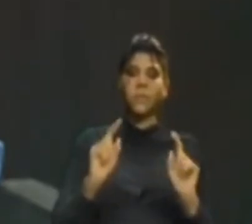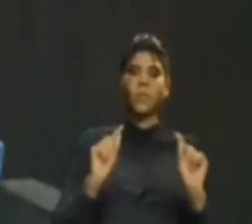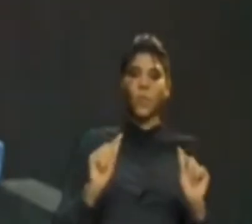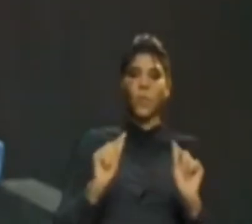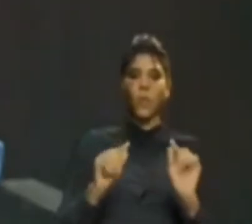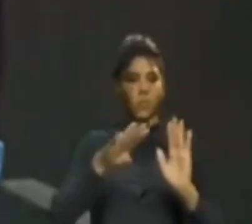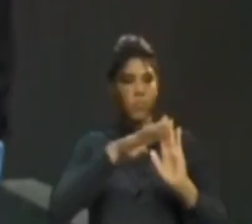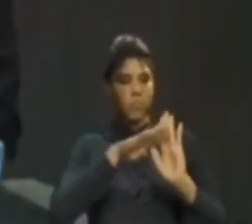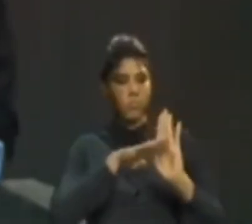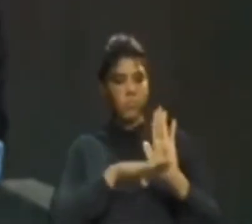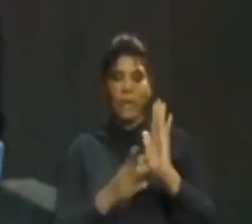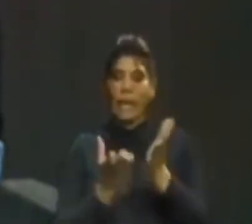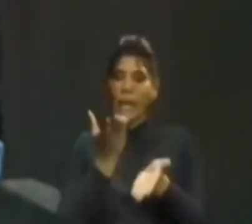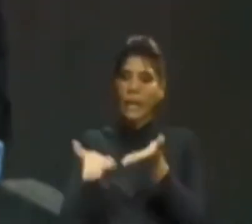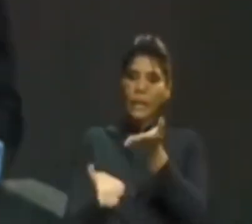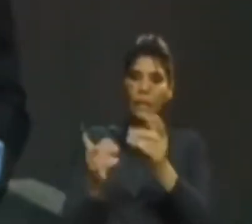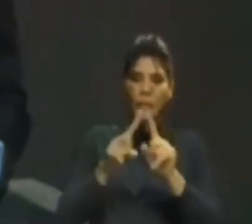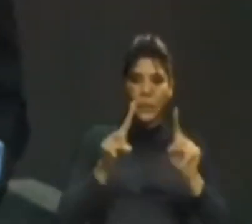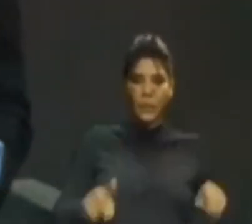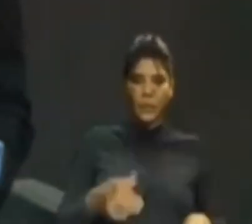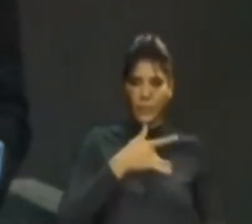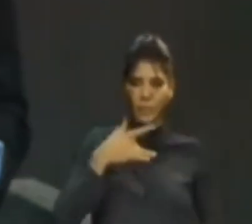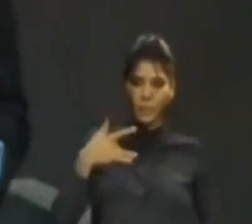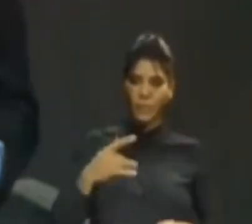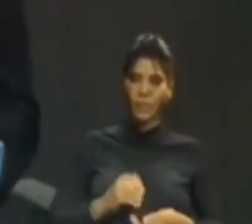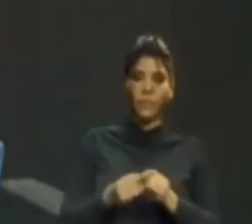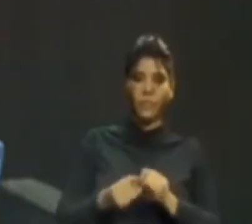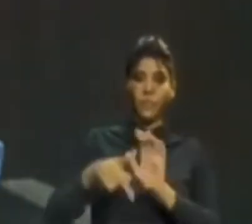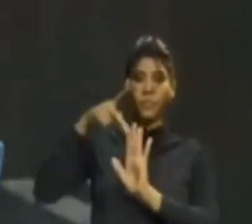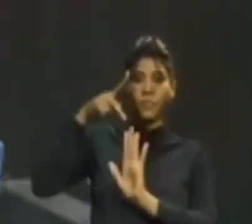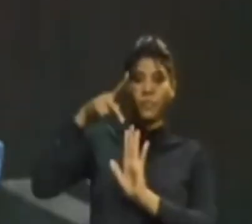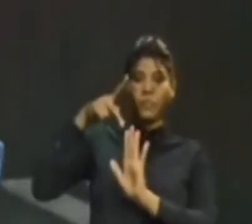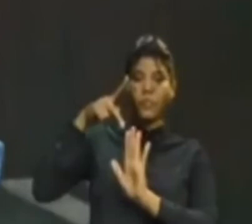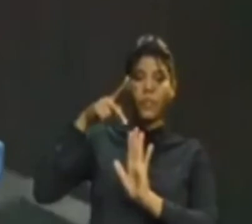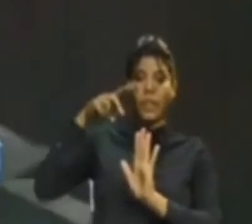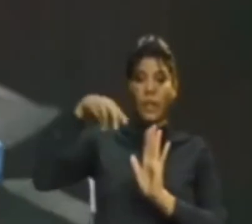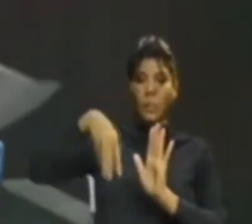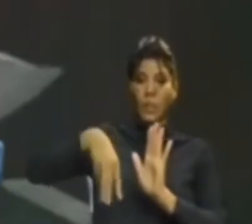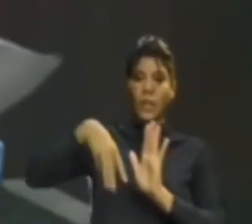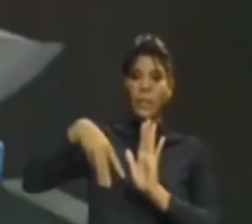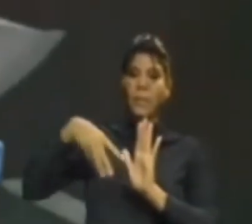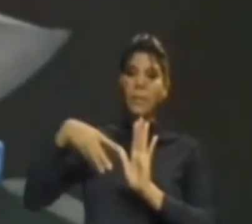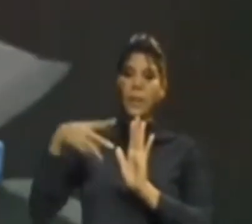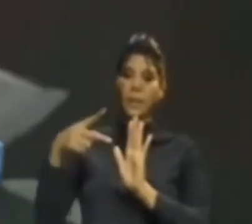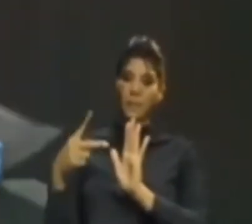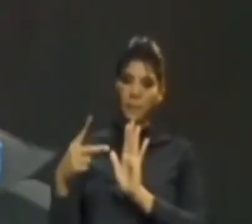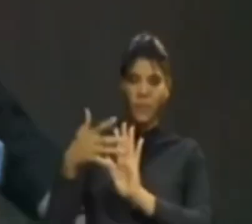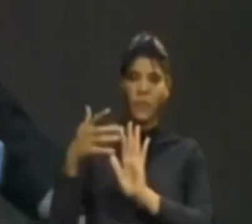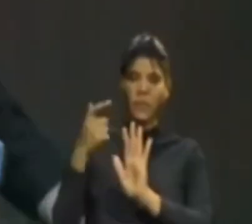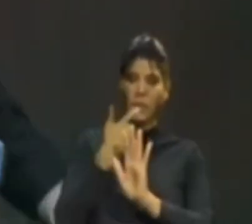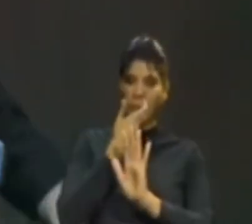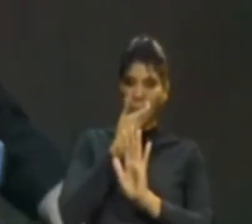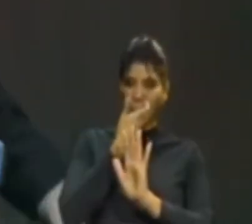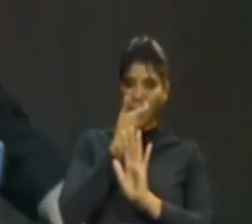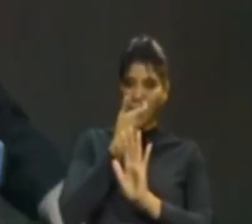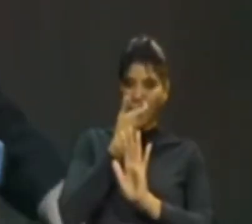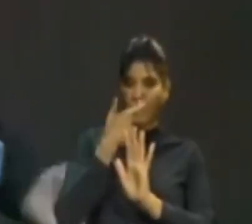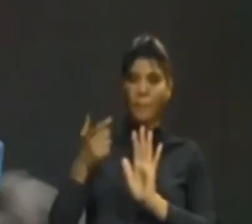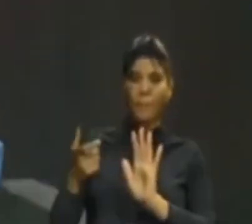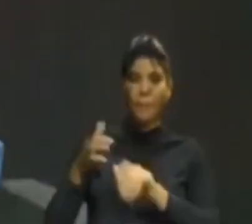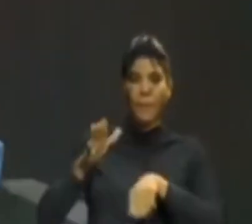essa discussão foi atravessada ainda por uma Medida Provisória Medida Provisória que o atual